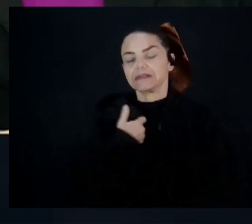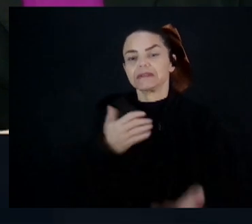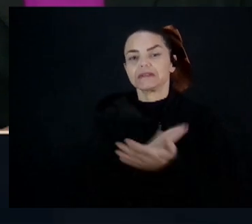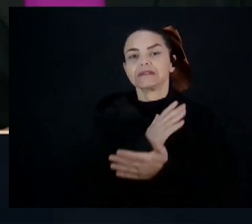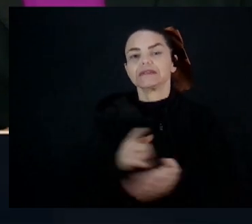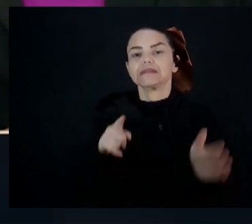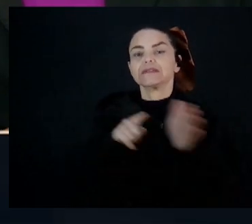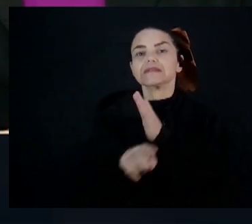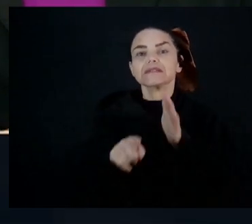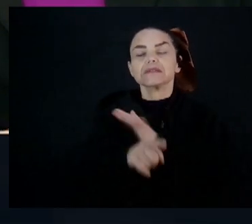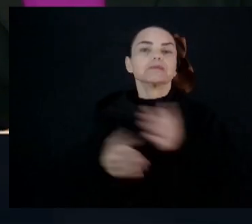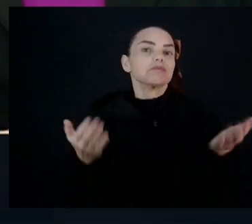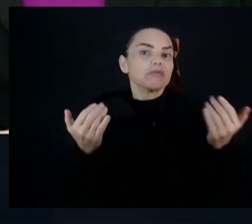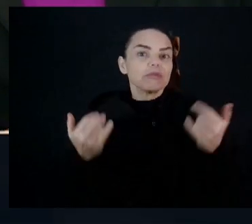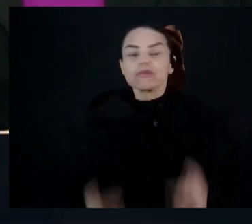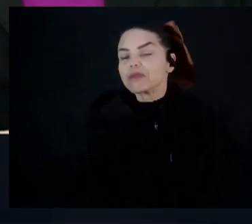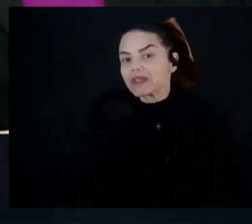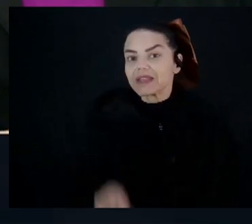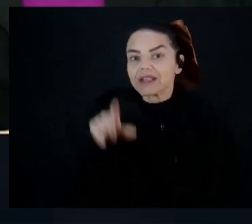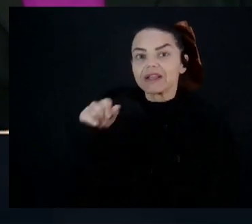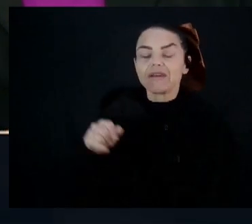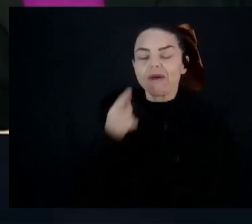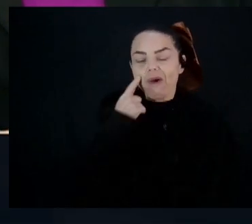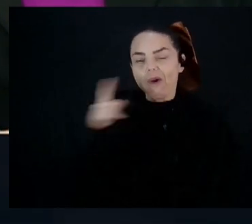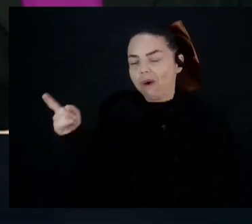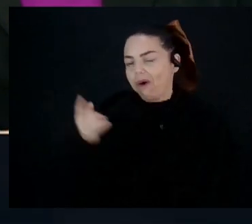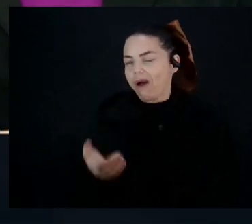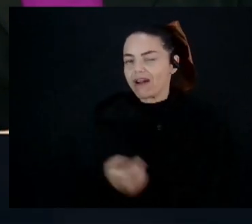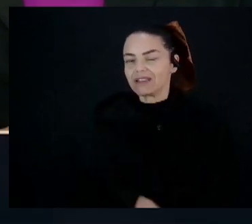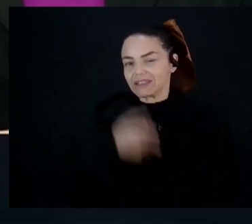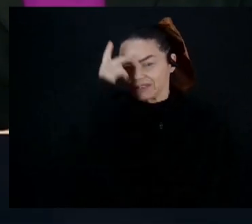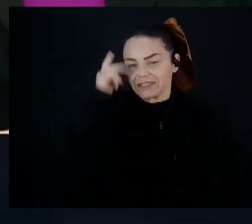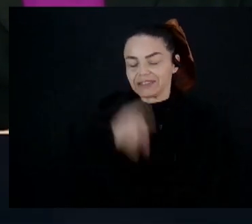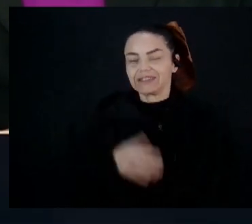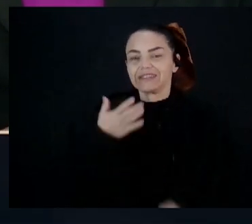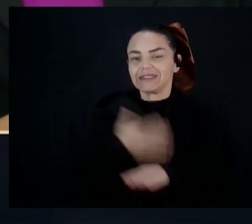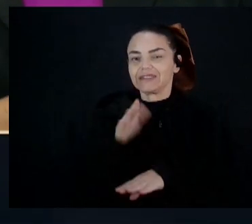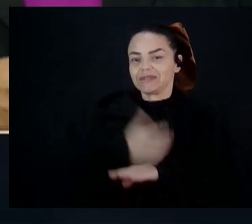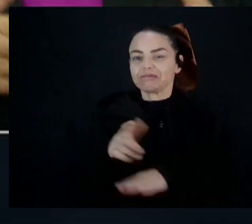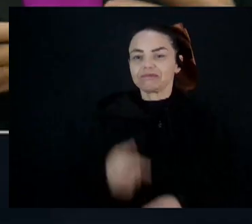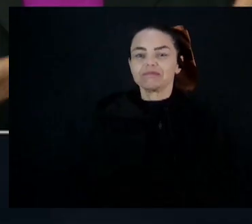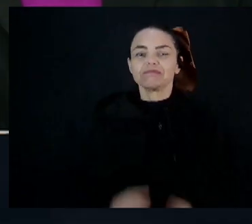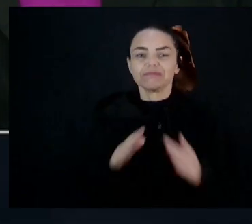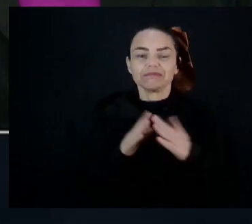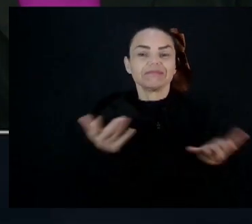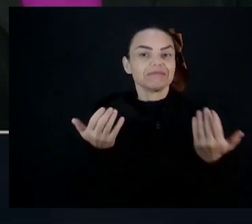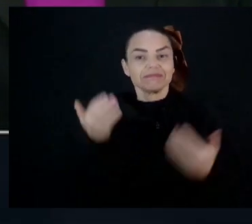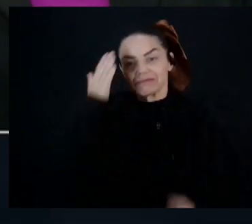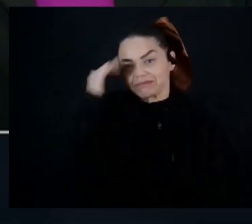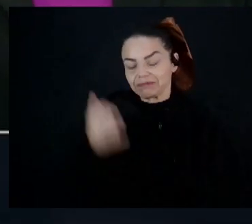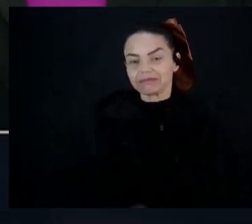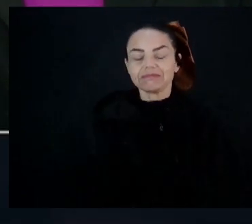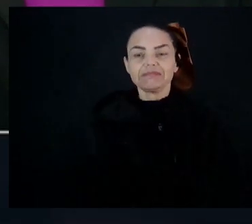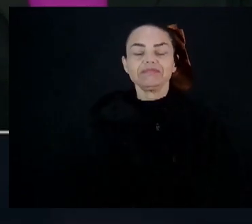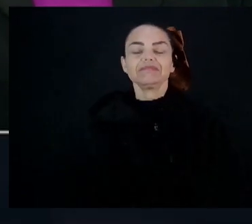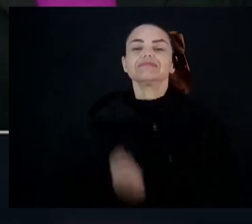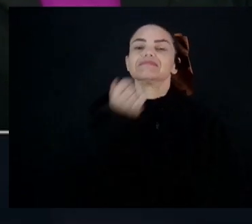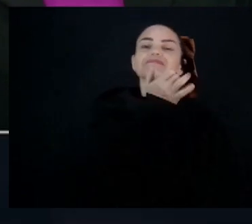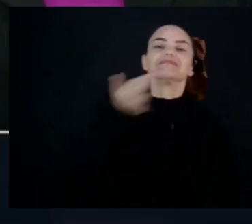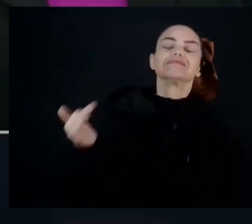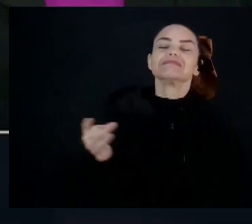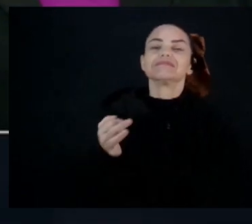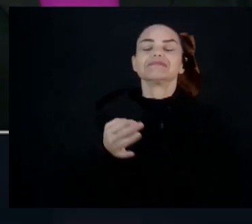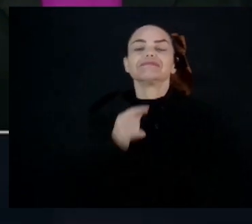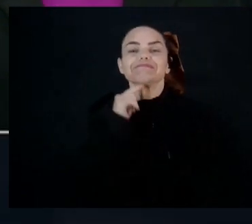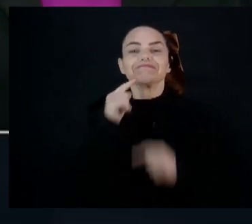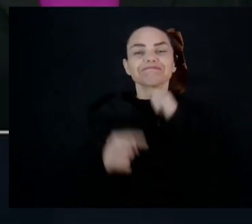vamos lá, vamos colocar as perguntas na tela, o pessoal de casa está participando e querem saber, vamos ver quais as dúvidas do